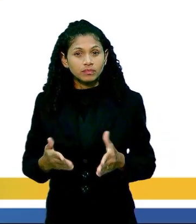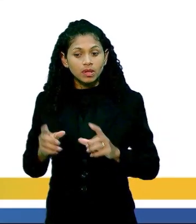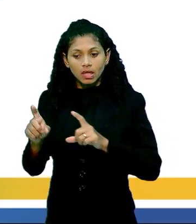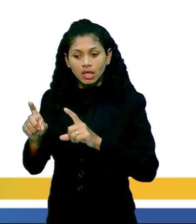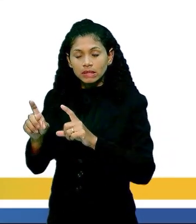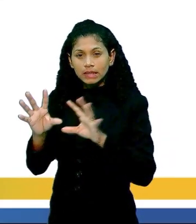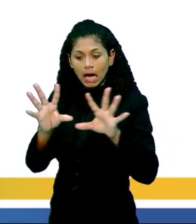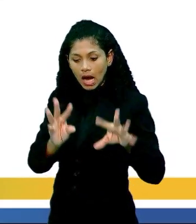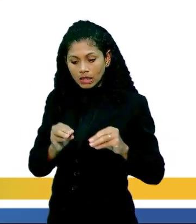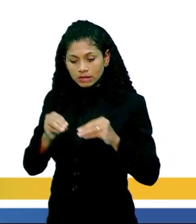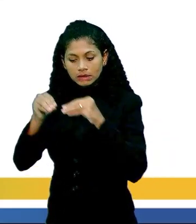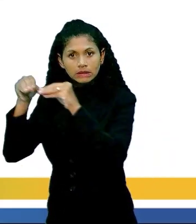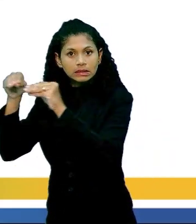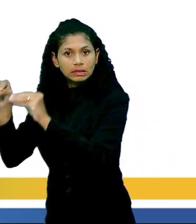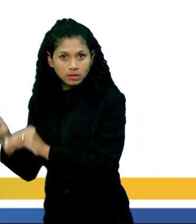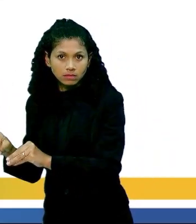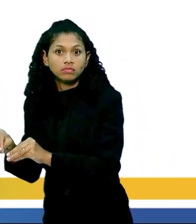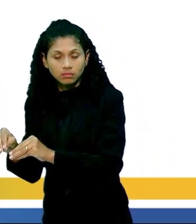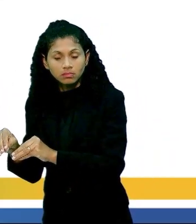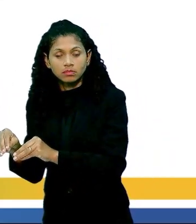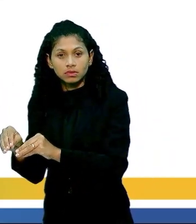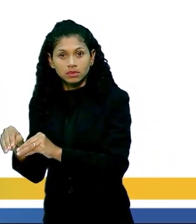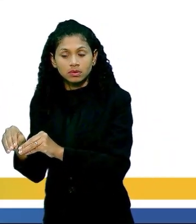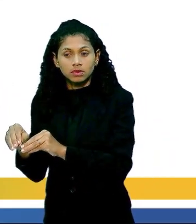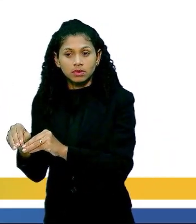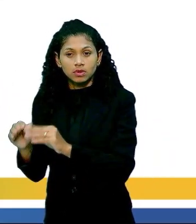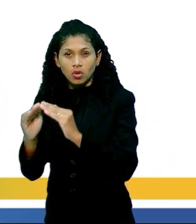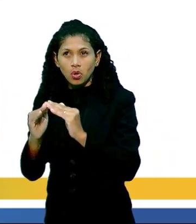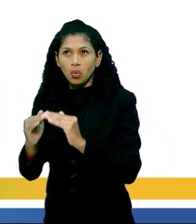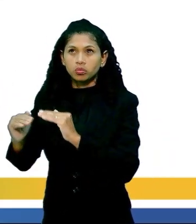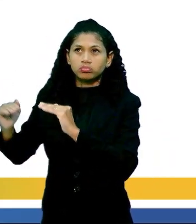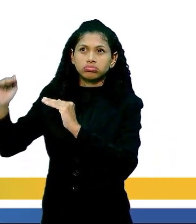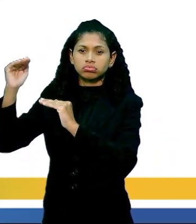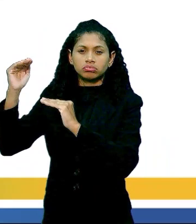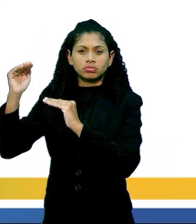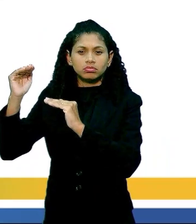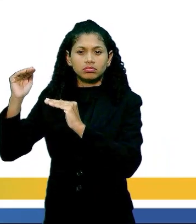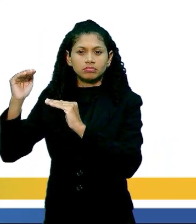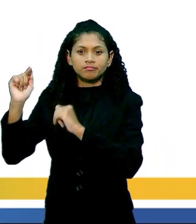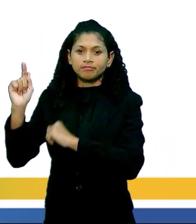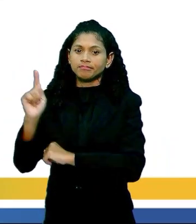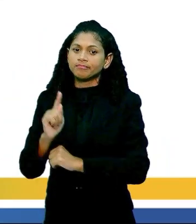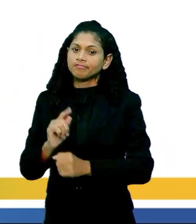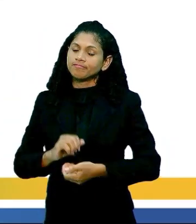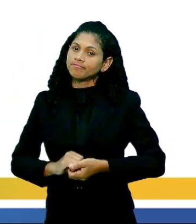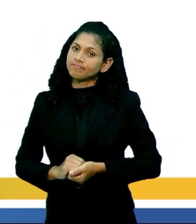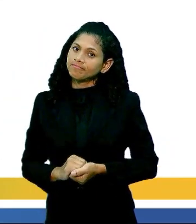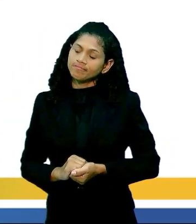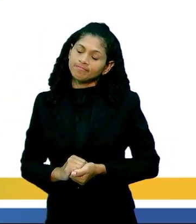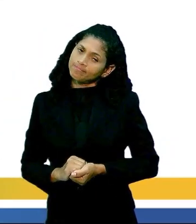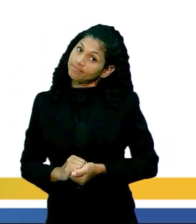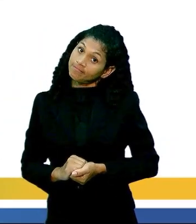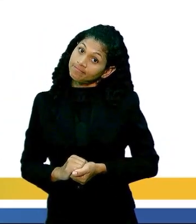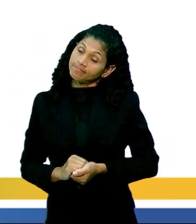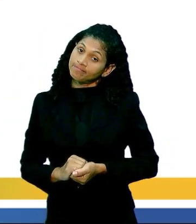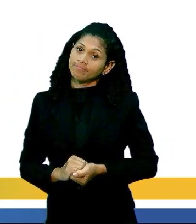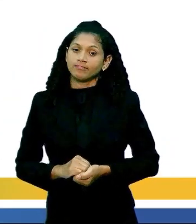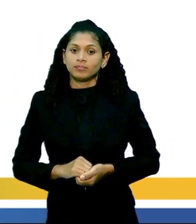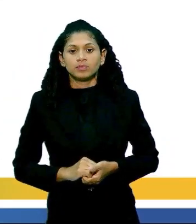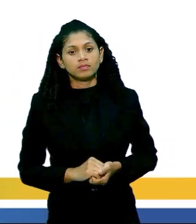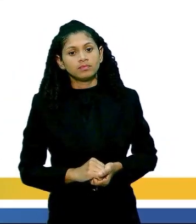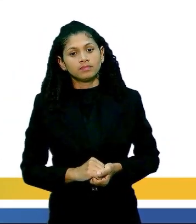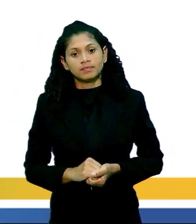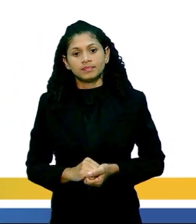superou, quer dizer que aumentou muito. De 1910 a 1930. Nem tanto, né?